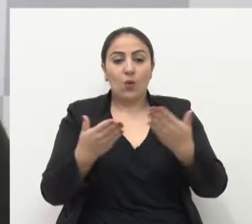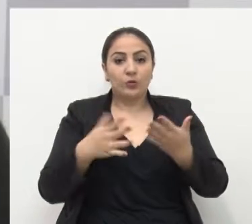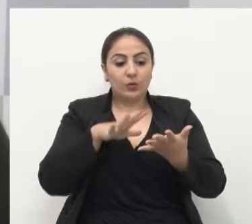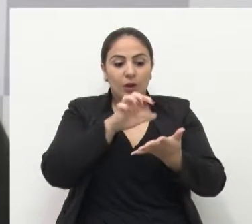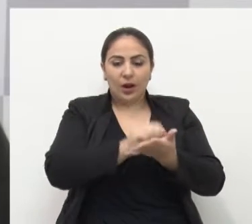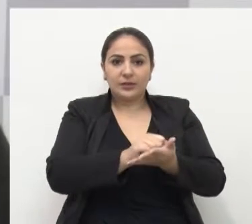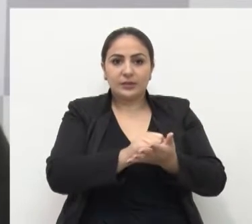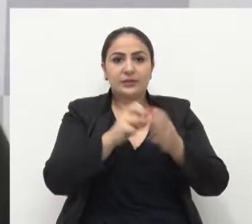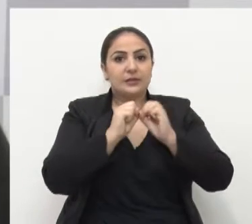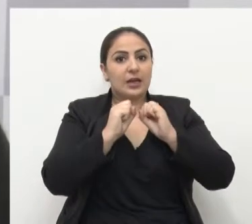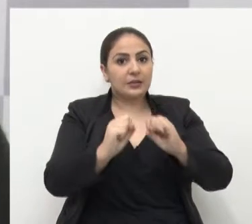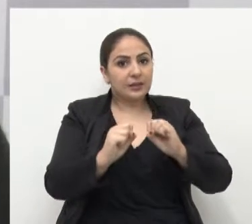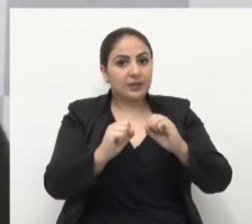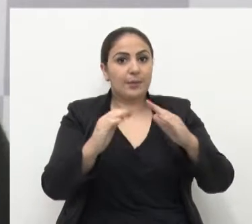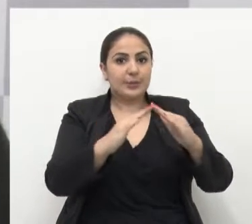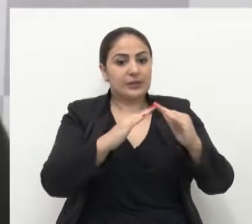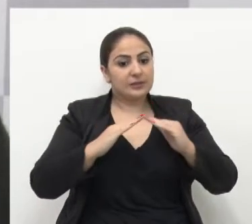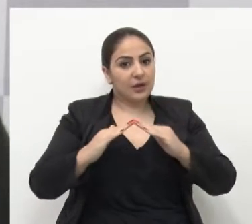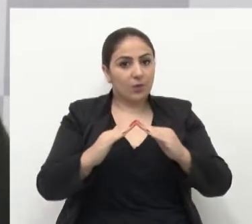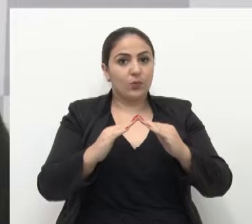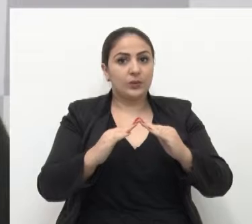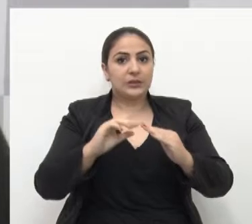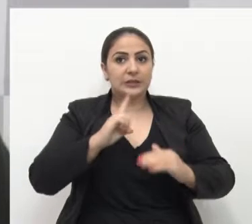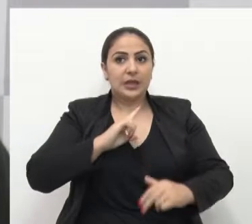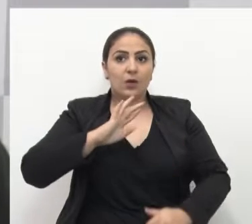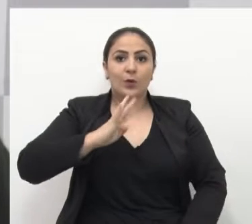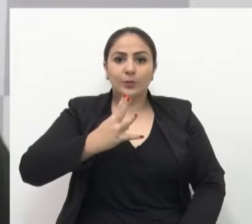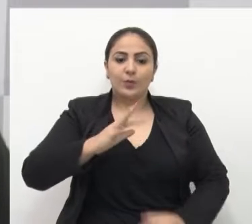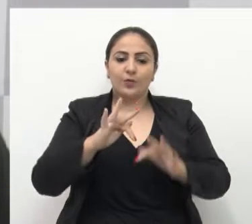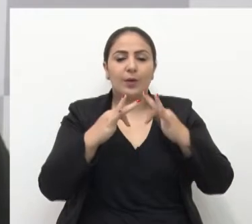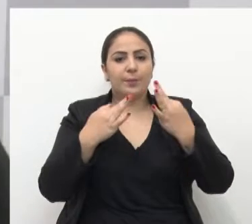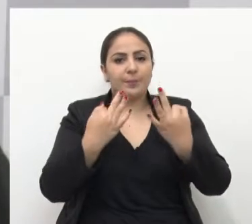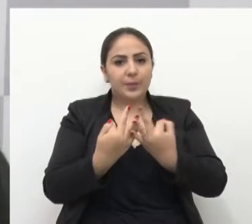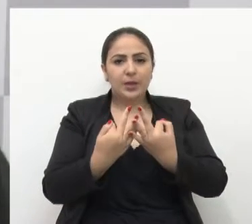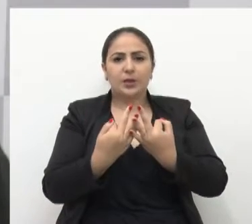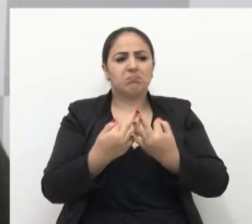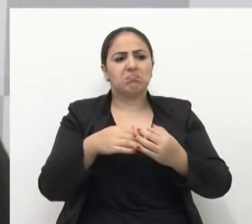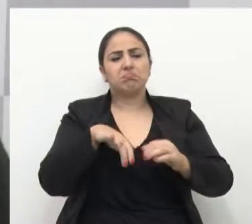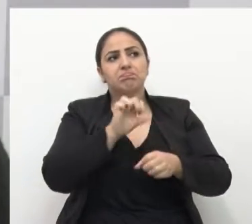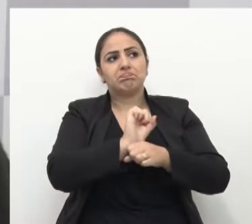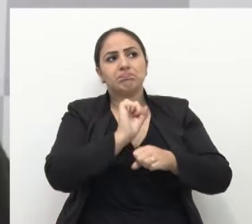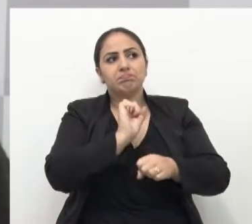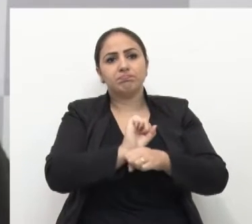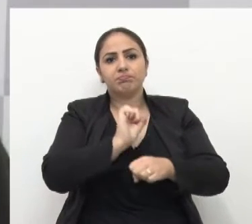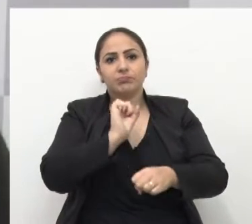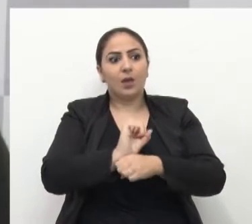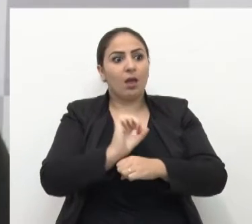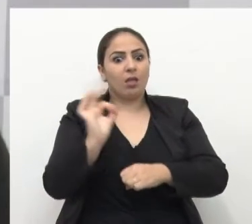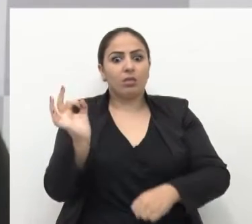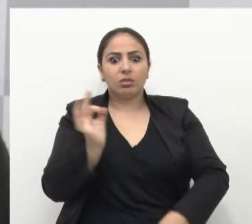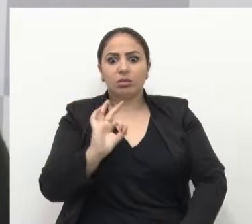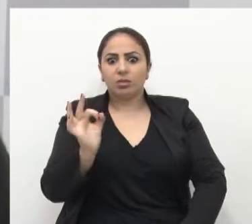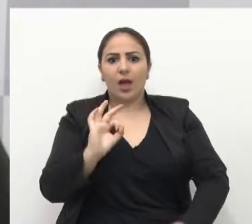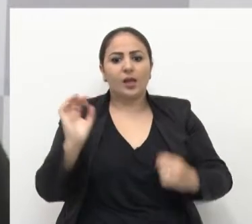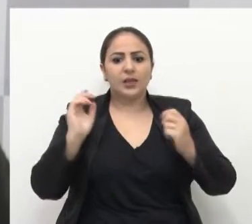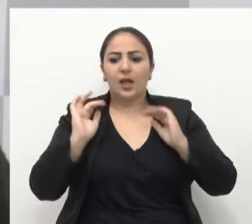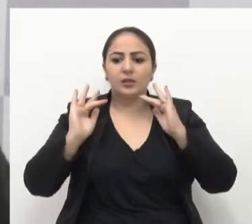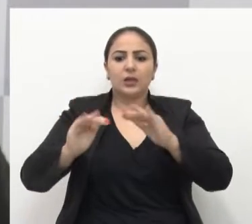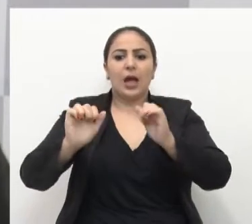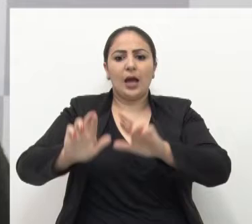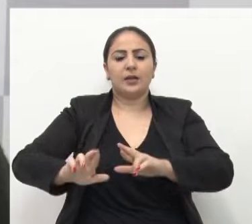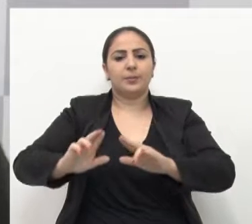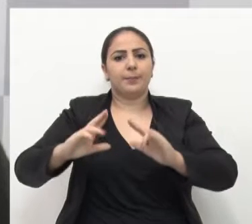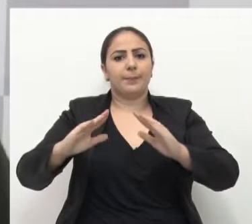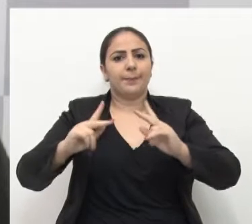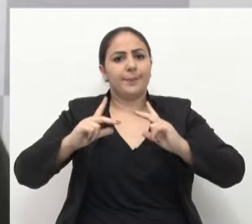no cadastro a da secretaria de habitação né tem 4 mil famílias de braços cruzados esperando sem invadir áreas